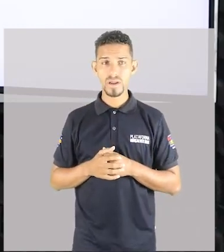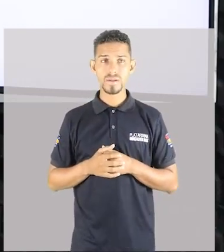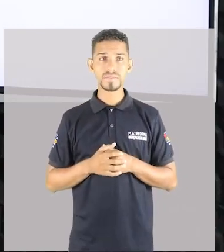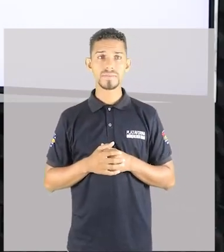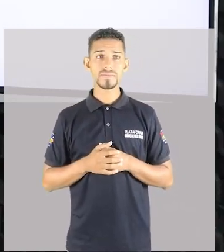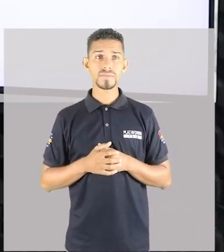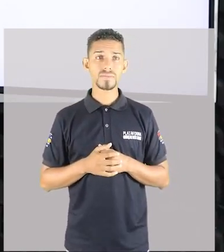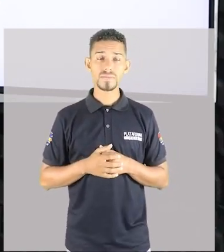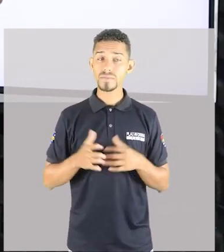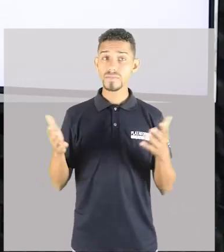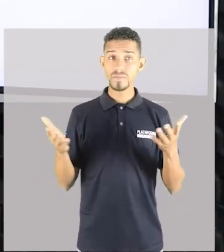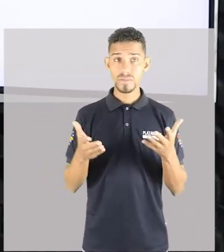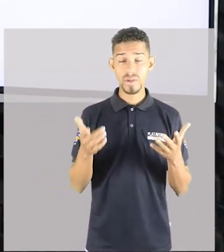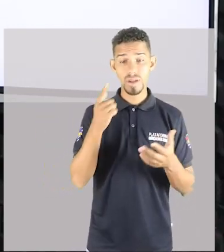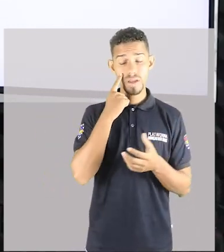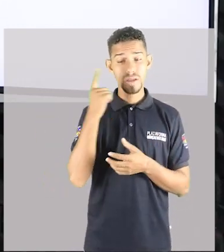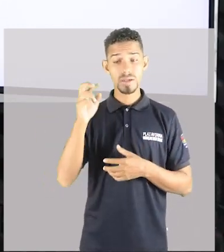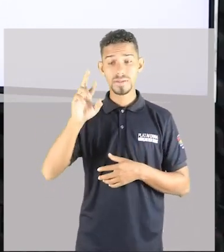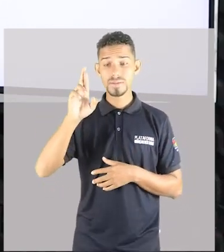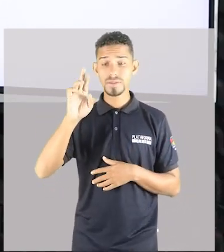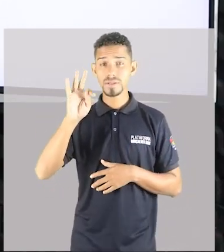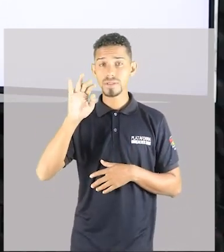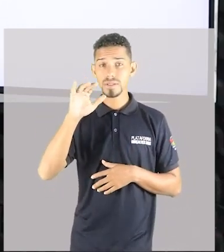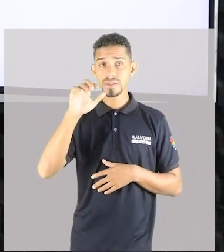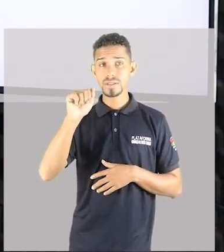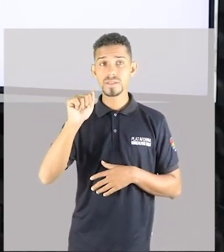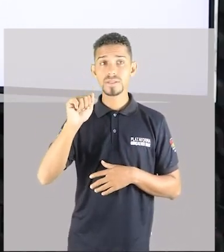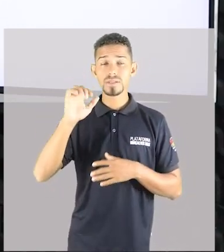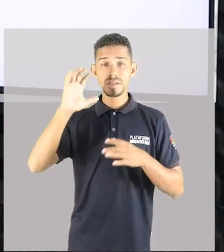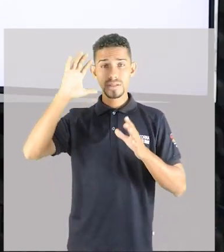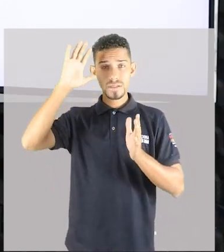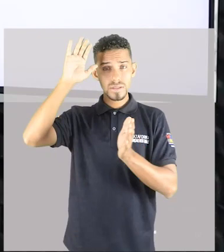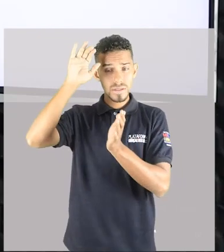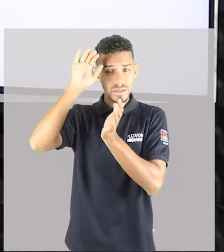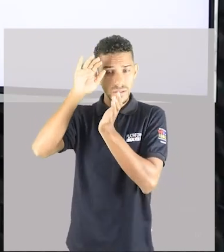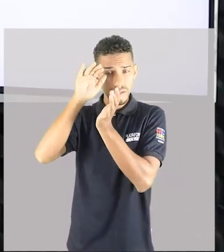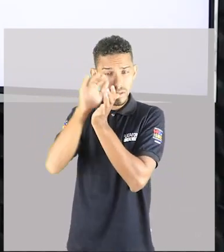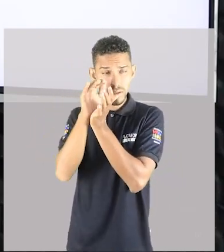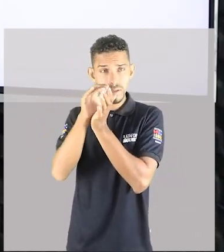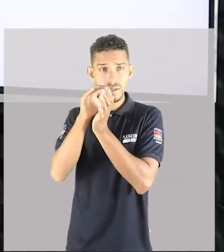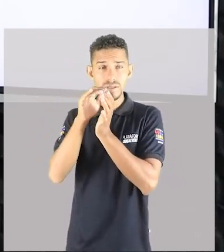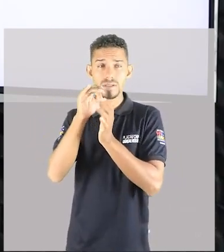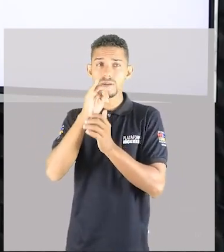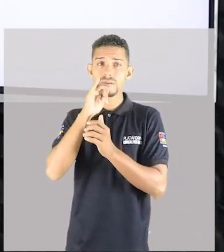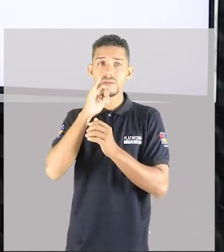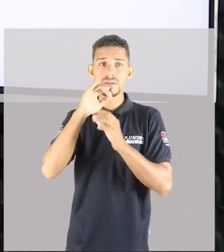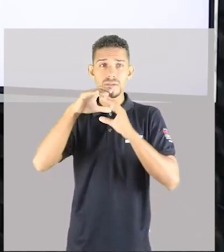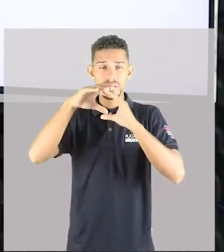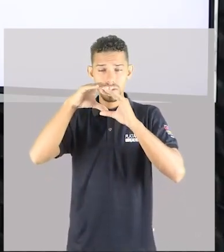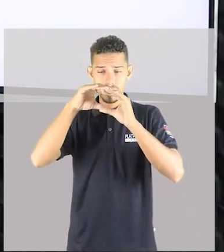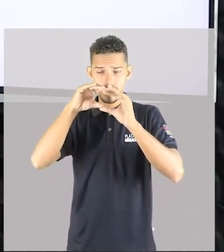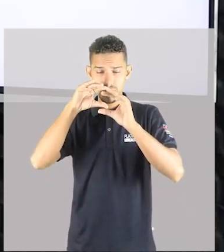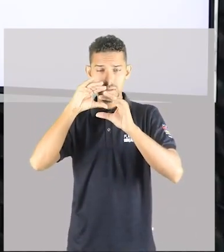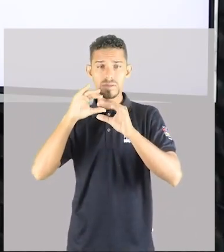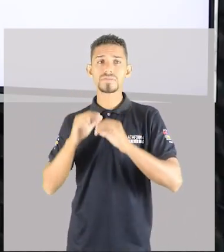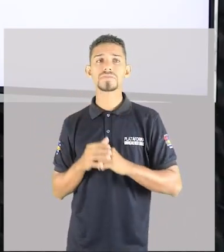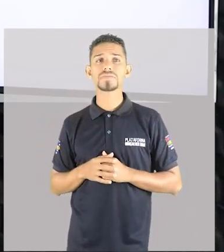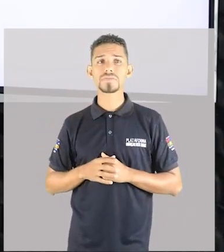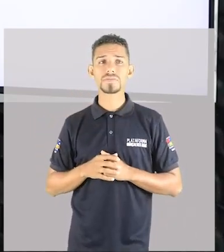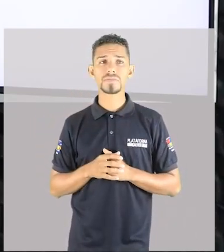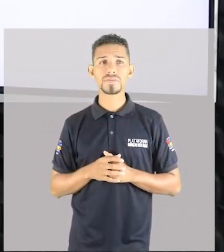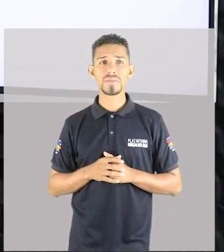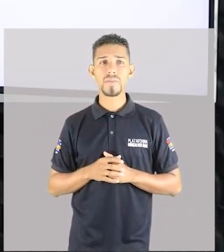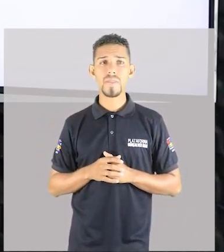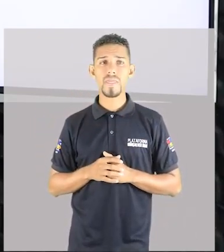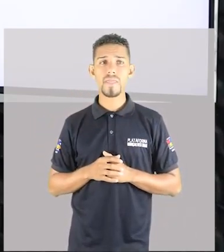é onde a retina do olho normal estaria. Como esse olho é achatado em cima e embaixo, ele se alongou aqui na horizontal,